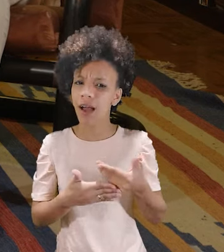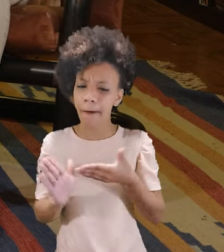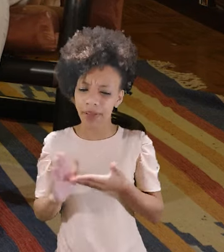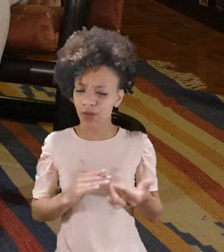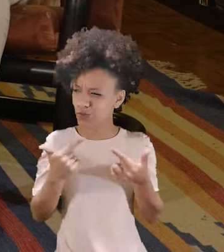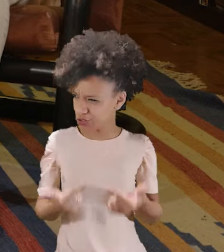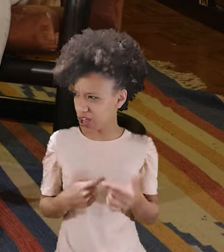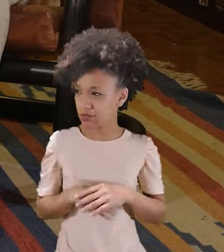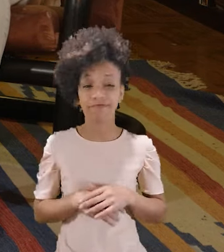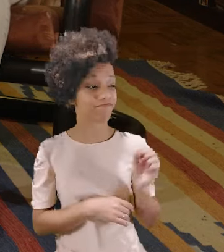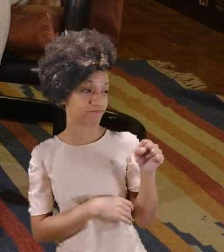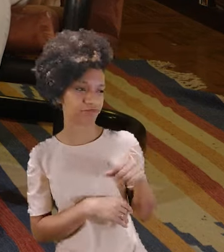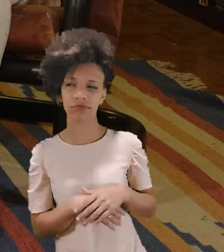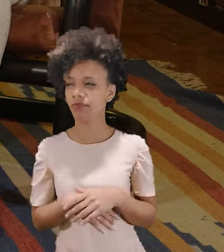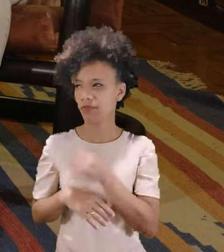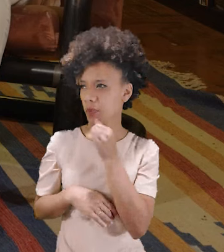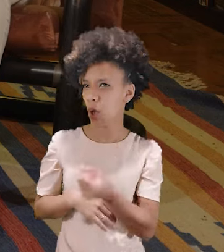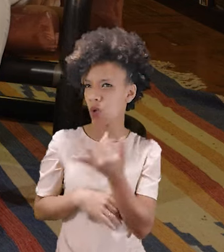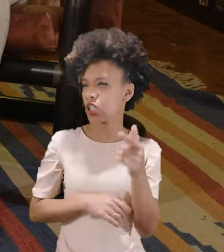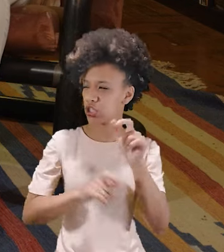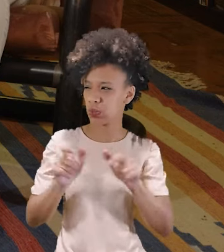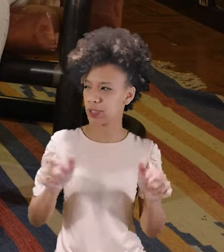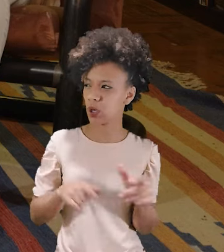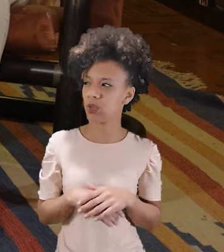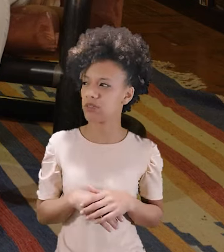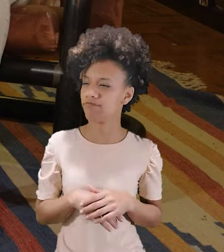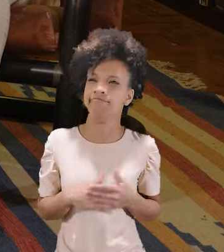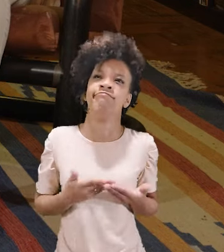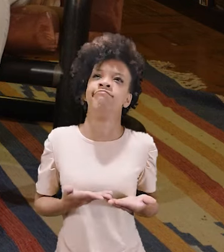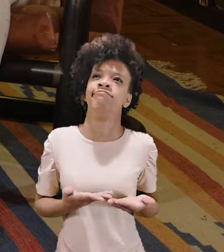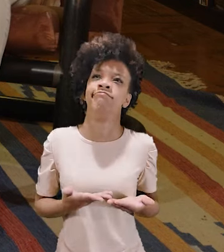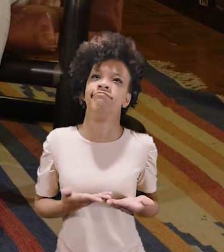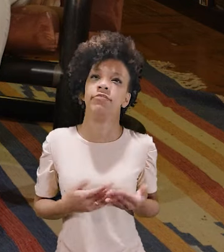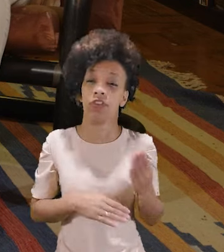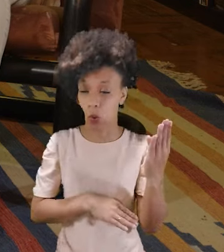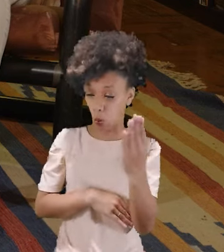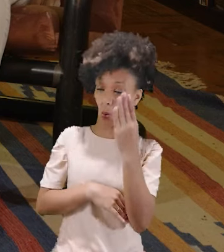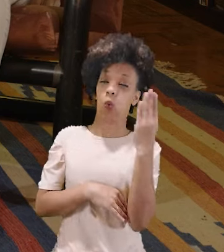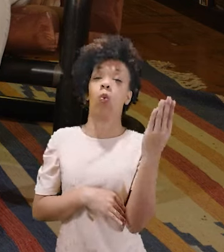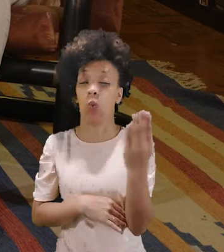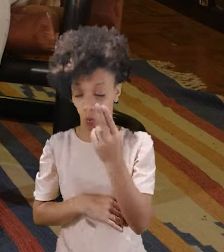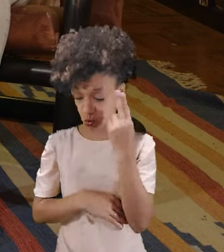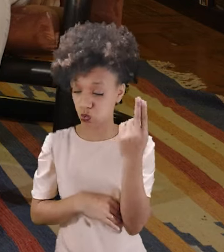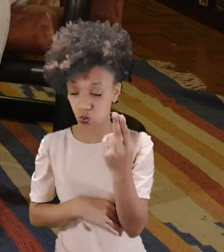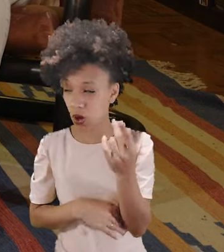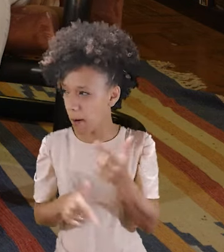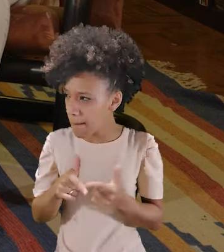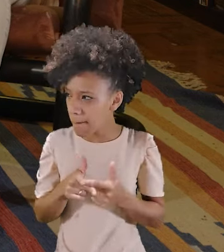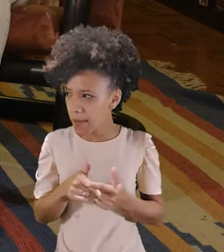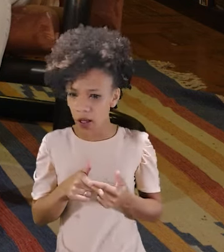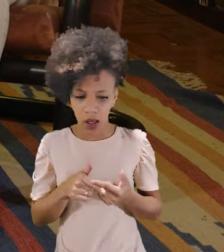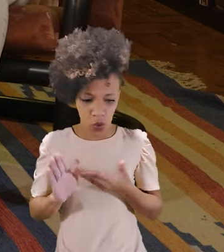tédio né pelo pelo não tem nada é só você ver a quantidade de gente que ficou a embriagada para caramba o plano de